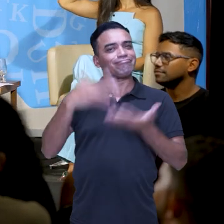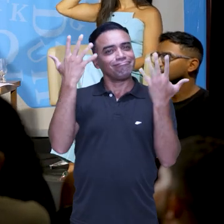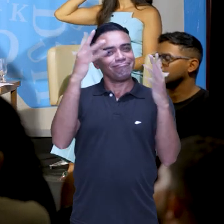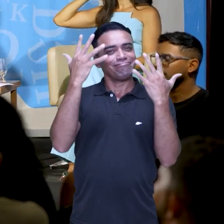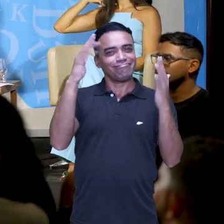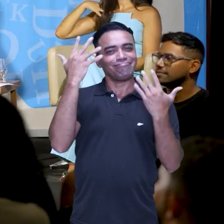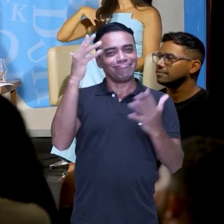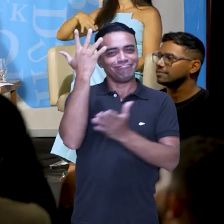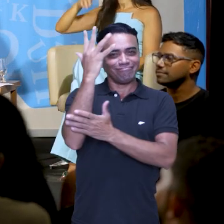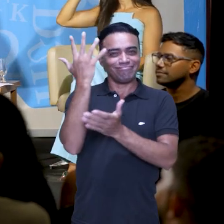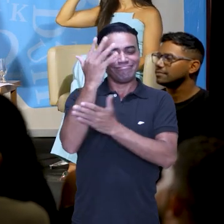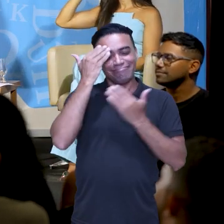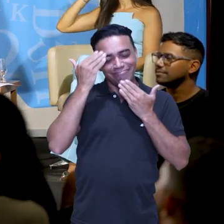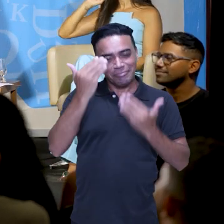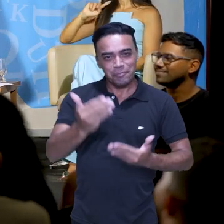Obrigado, Aine.